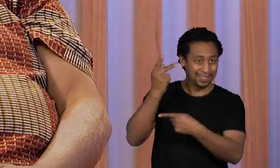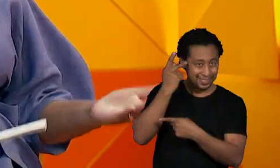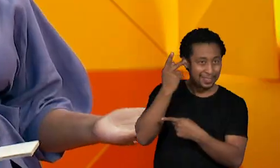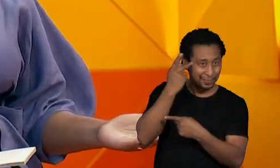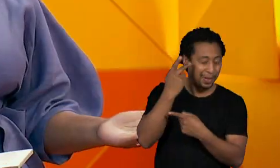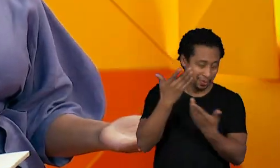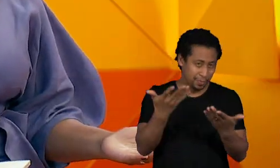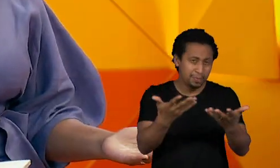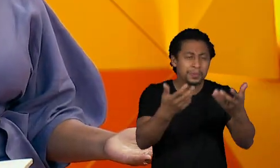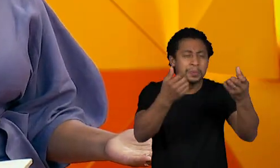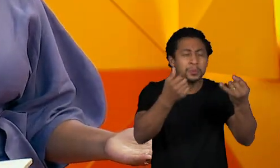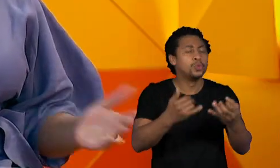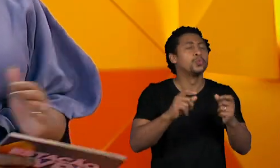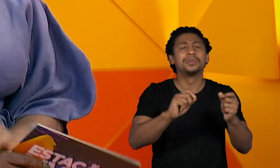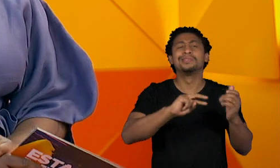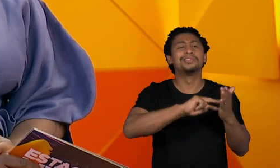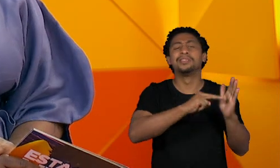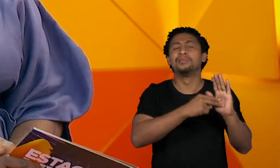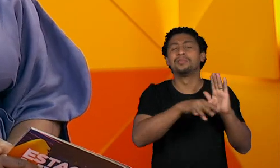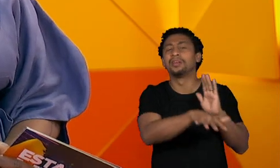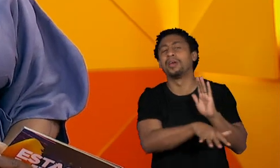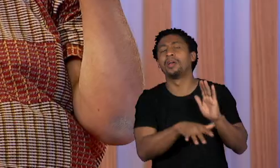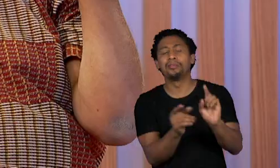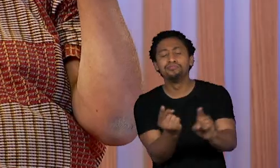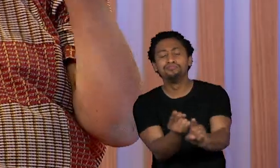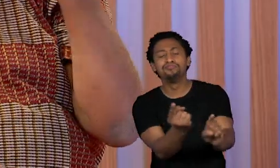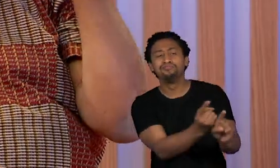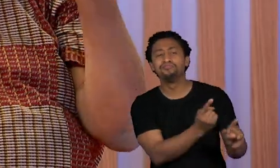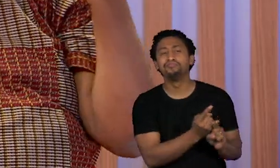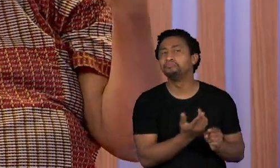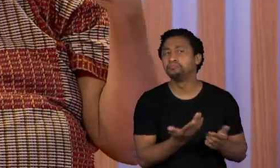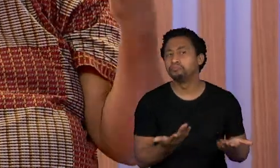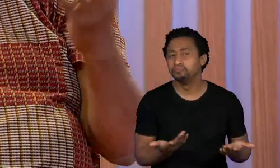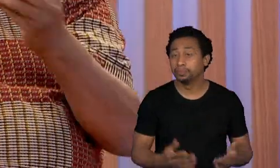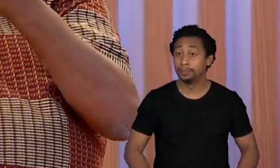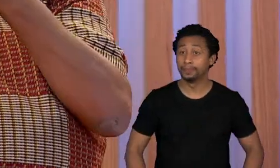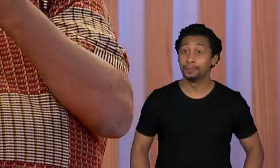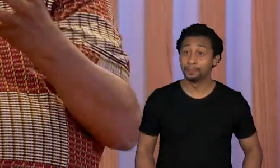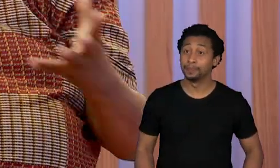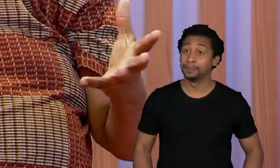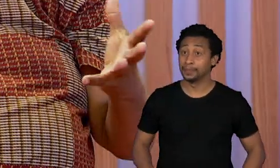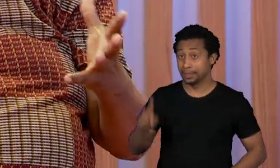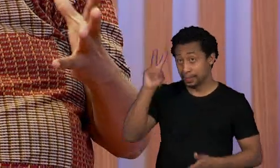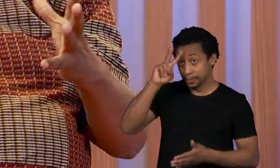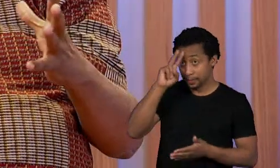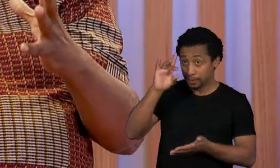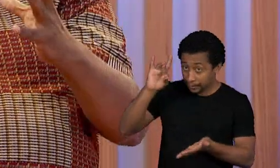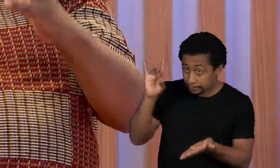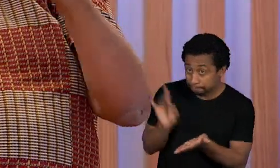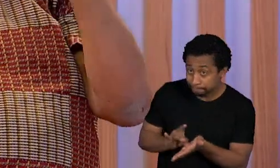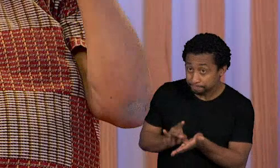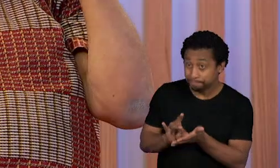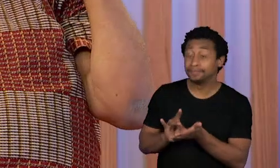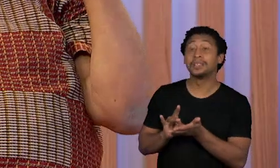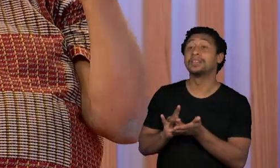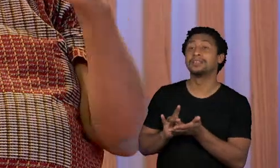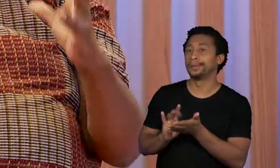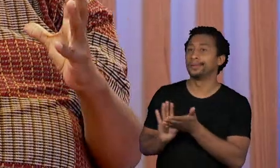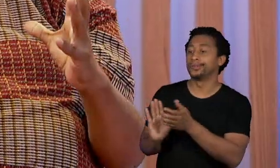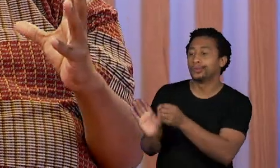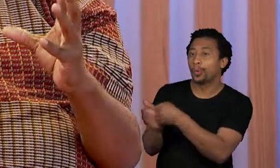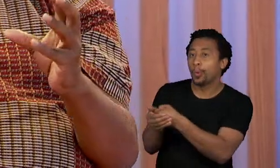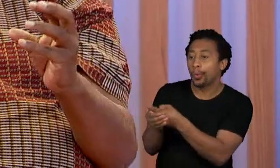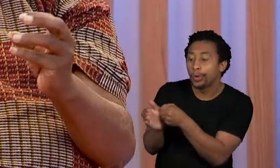pra gente o que significam essas descobertas. A história oficial nos faz invisíveis. Então,